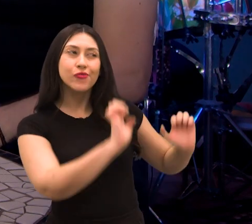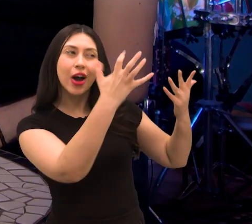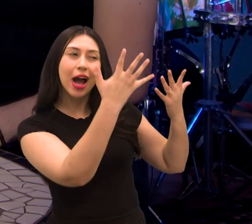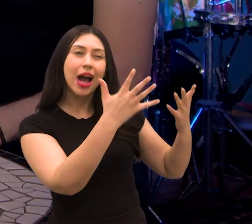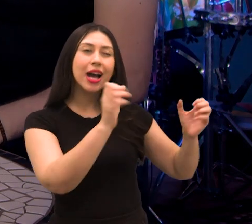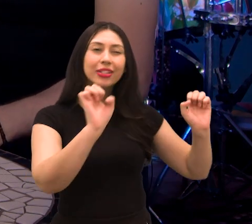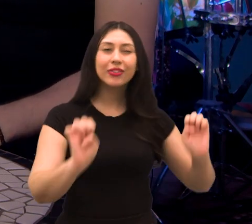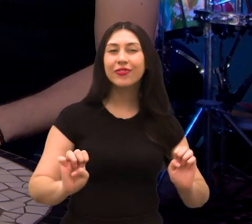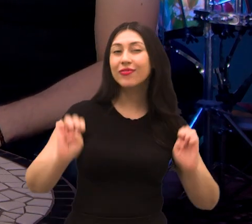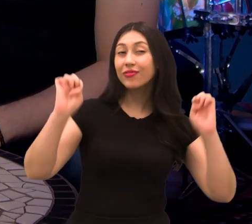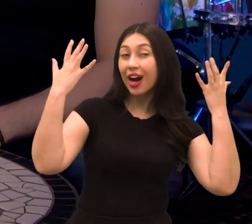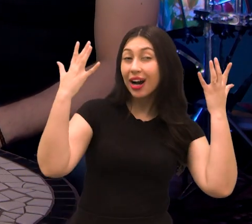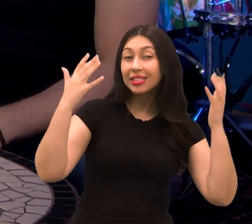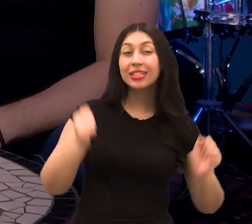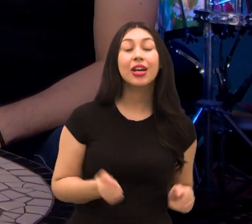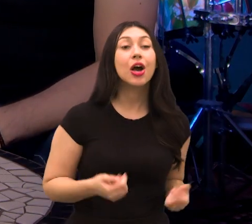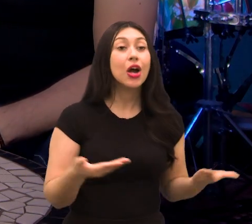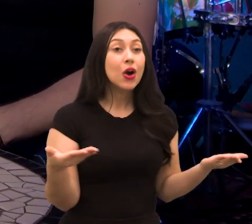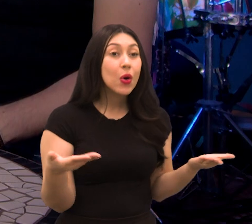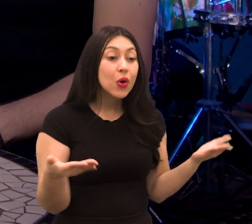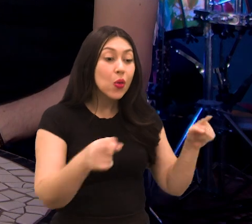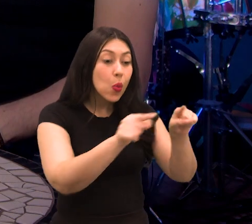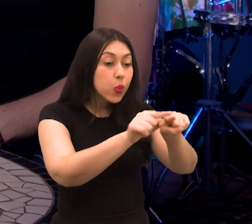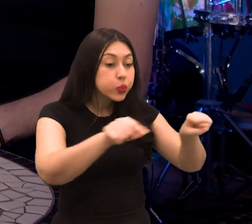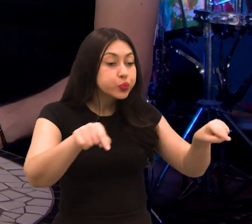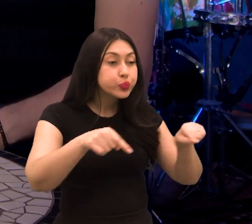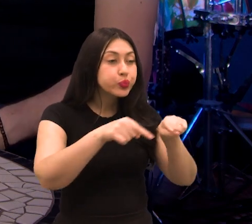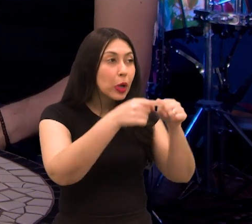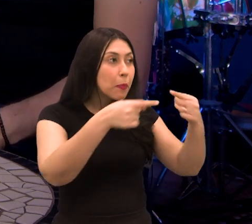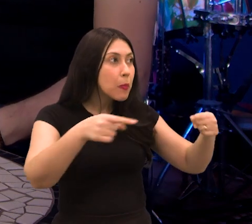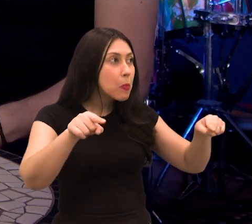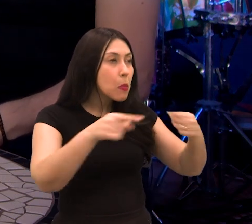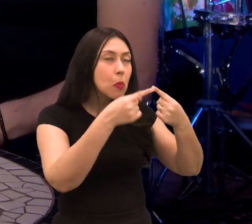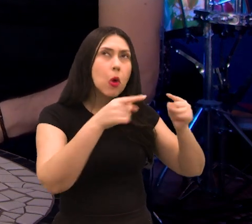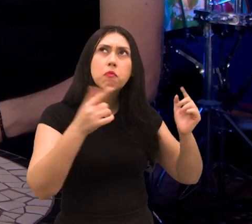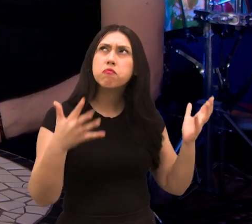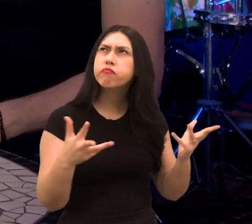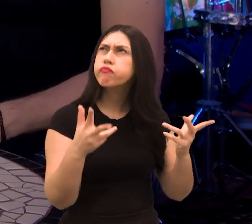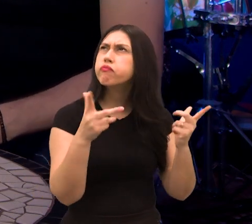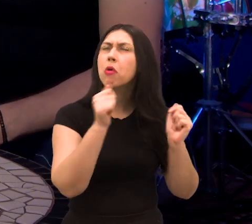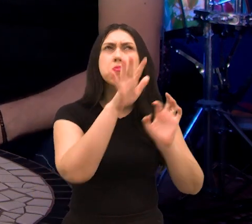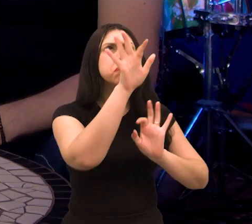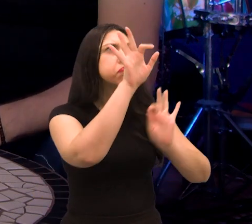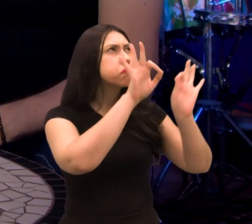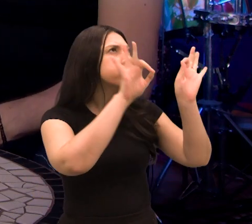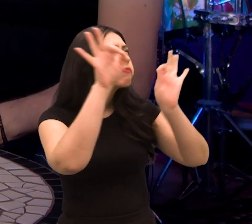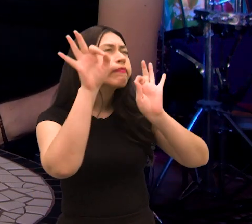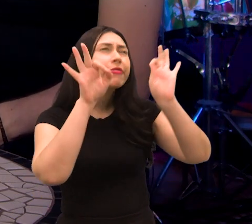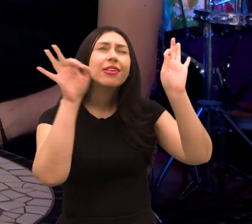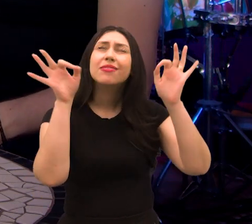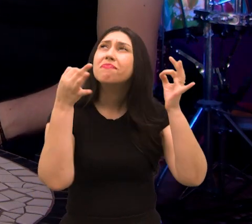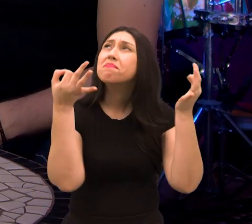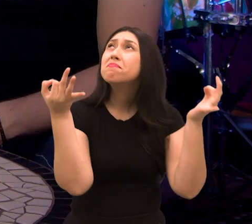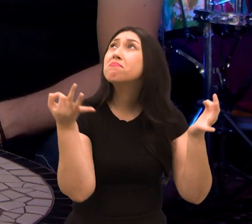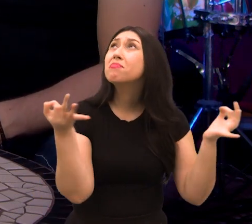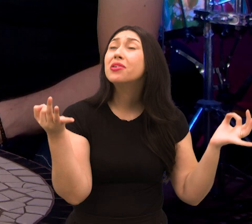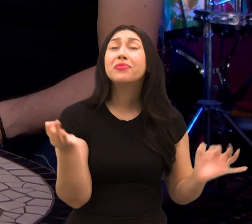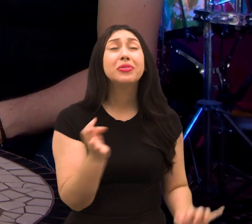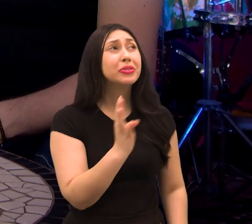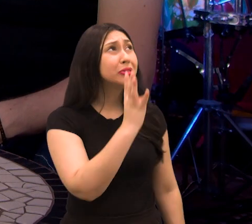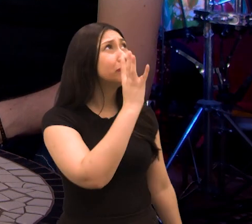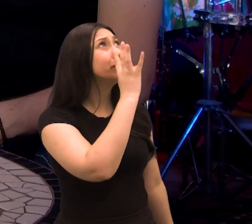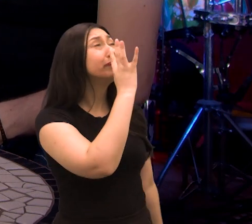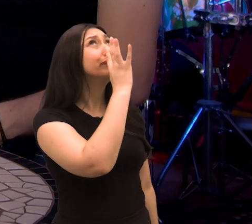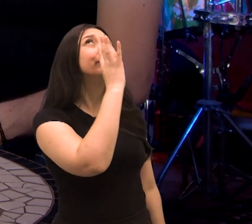várias festas. A gente está no estúdio aqui dele, do Peleco, maravilhoso, super bem produzido, decorado. Eu